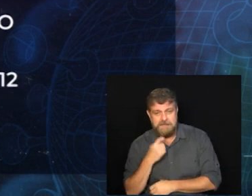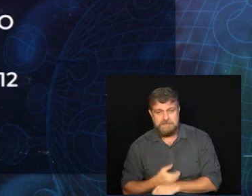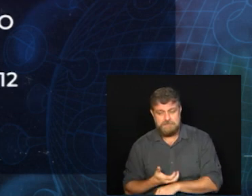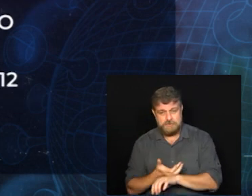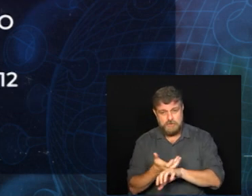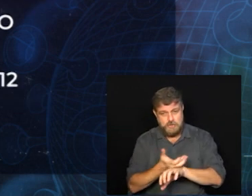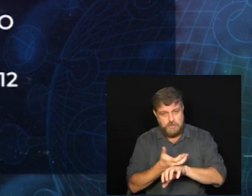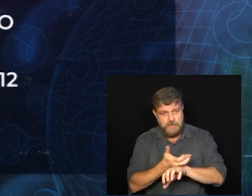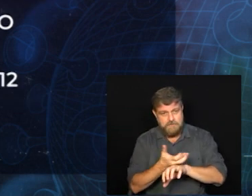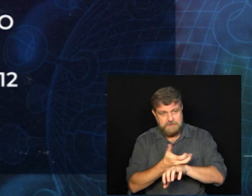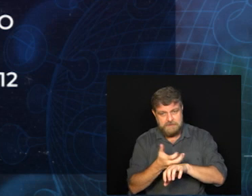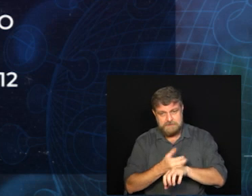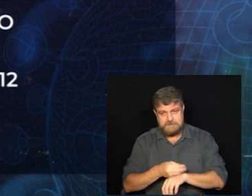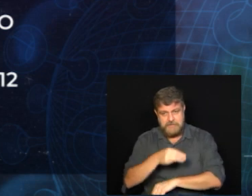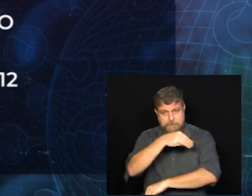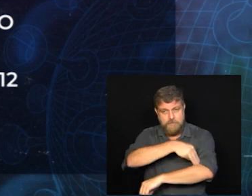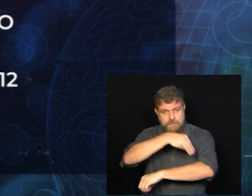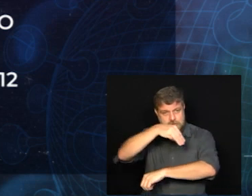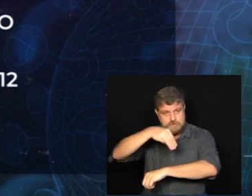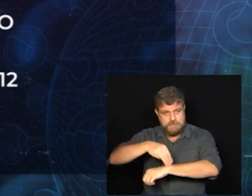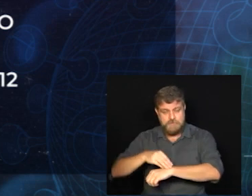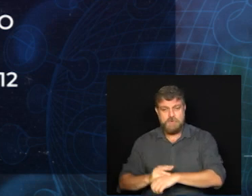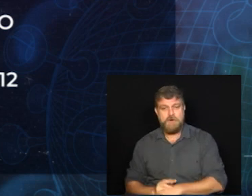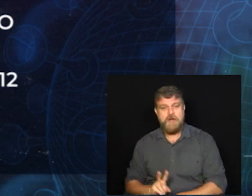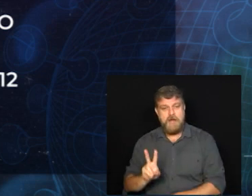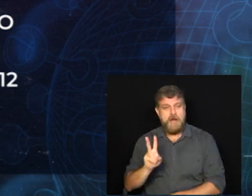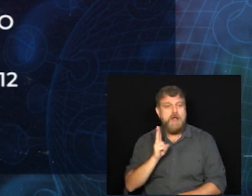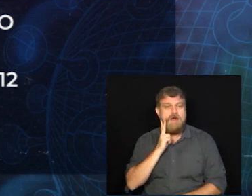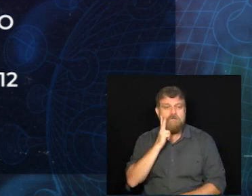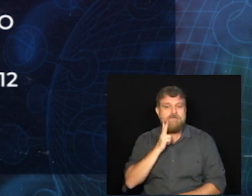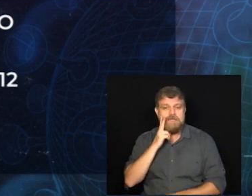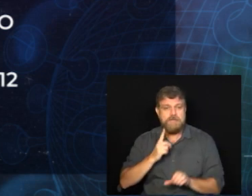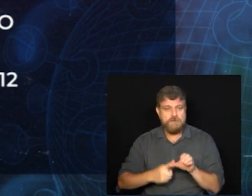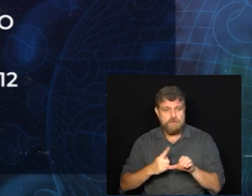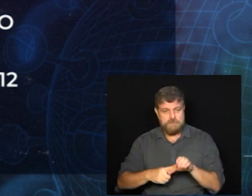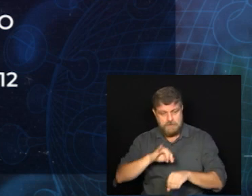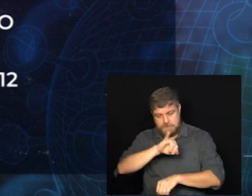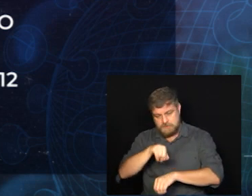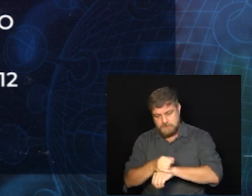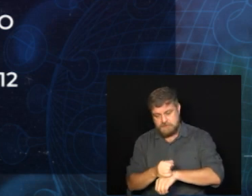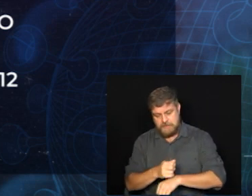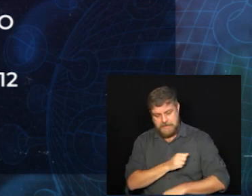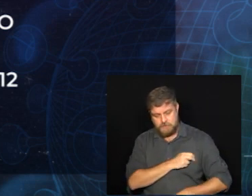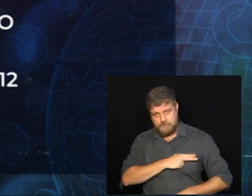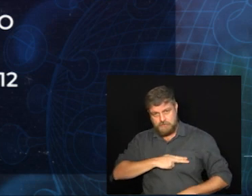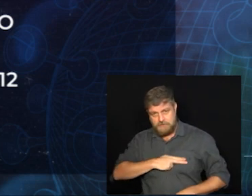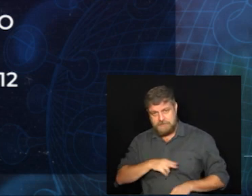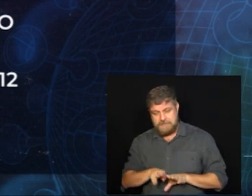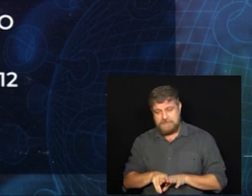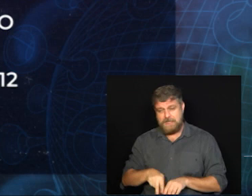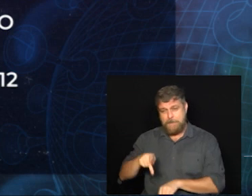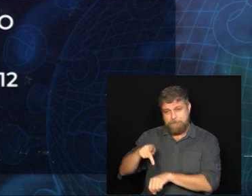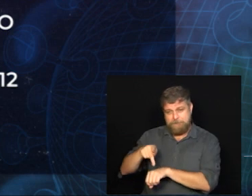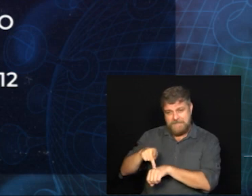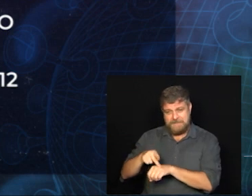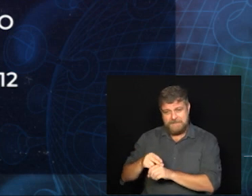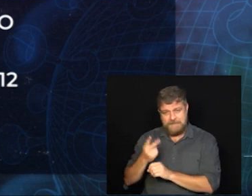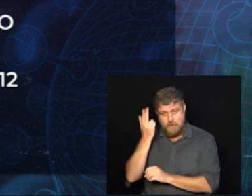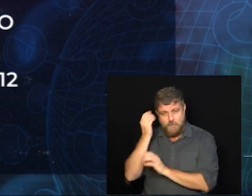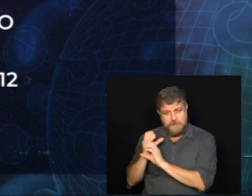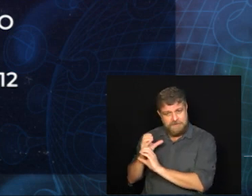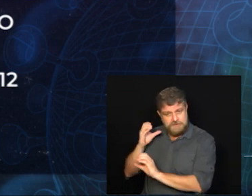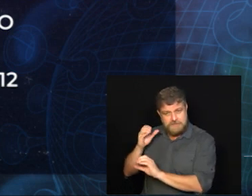Nova Odessa, Montemor, Vinhedo, Cosmópolis, Jaguariúna, Arthur Nogueira, Pedreira, Engenheiro